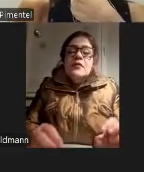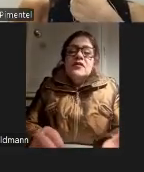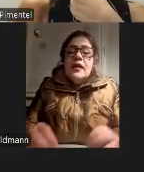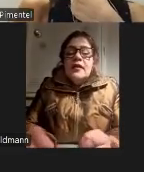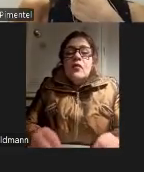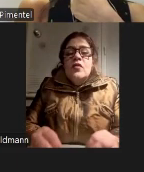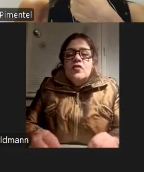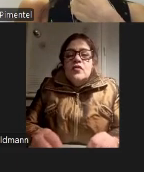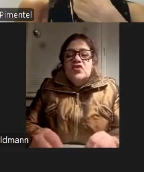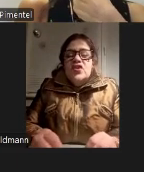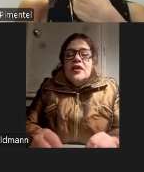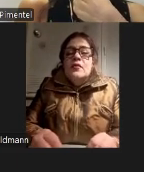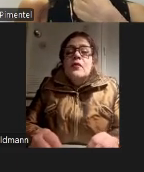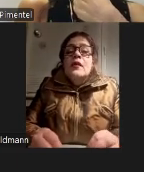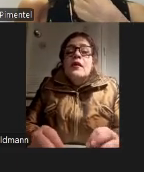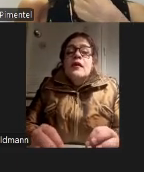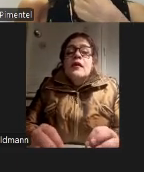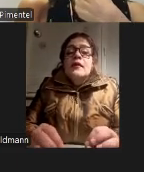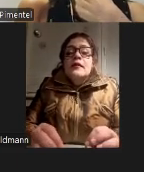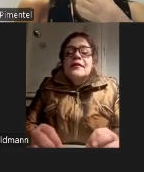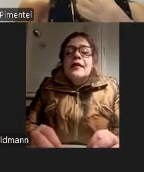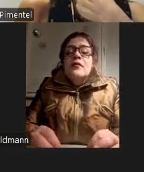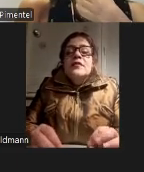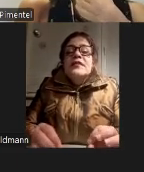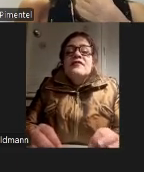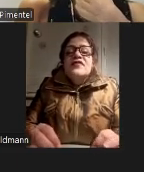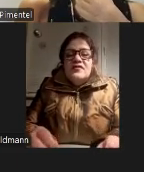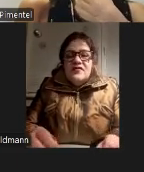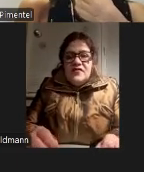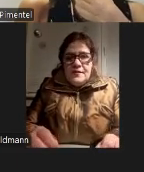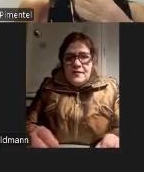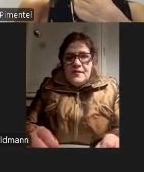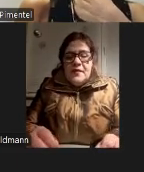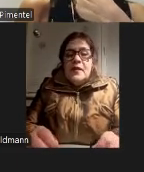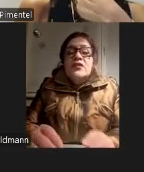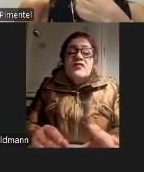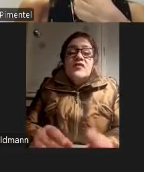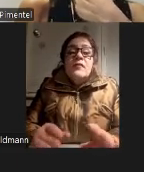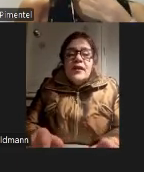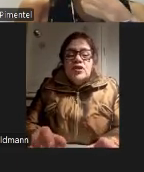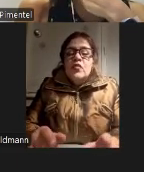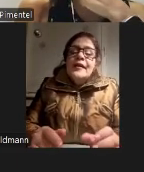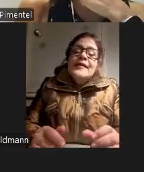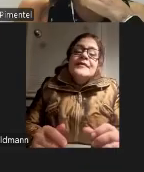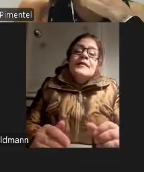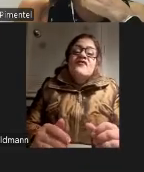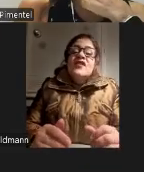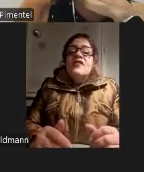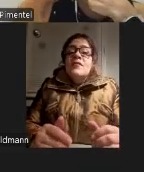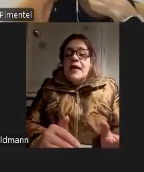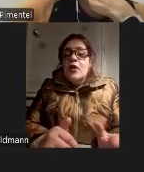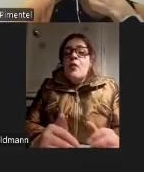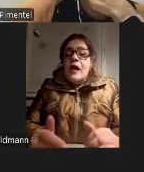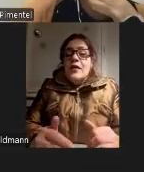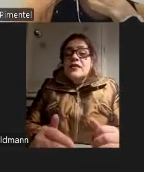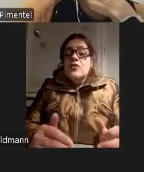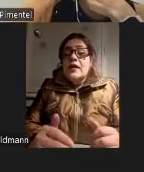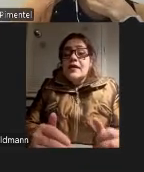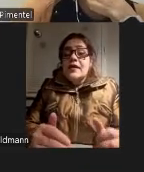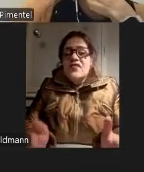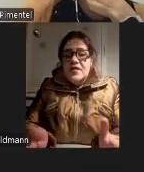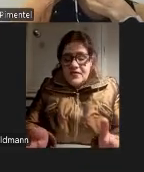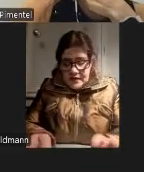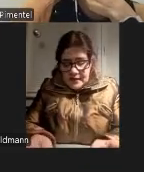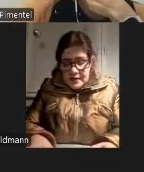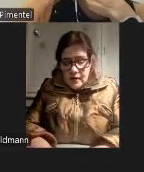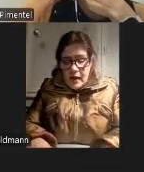mas se eu não tiver glicose e oxigênio, não se vive. Não se vive mesmo. Não é nem se vive bem ou mal, é só que